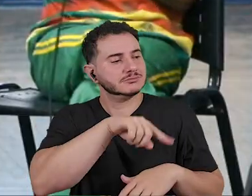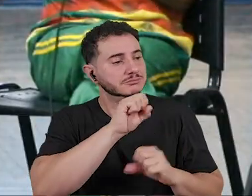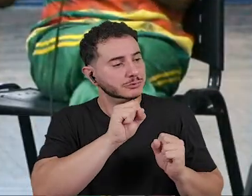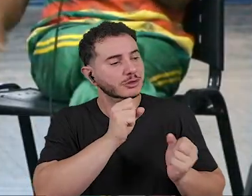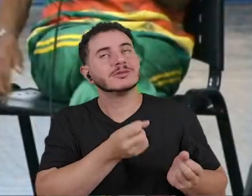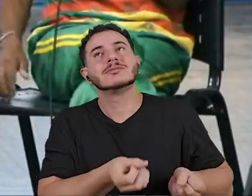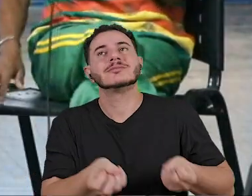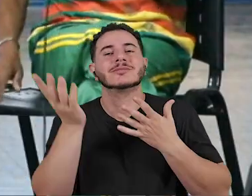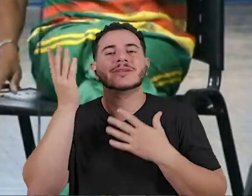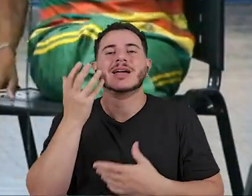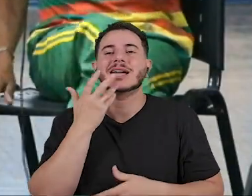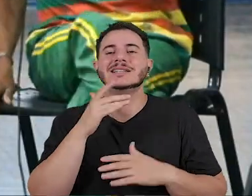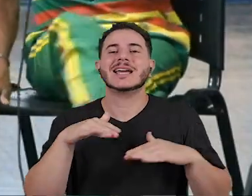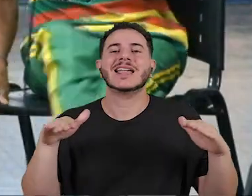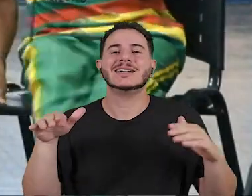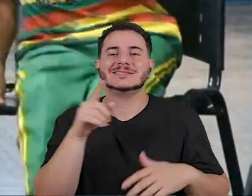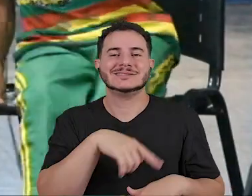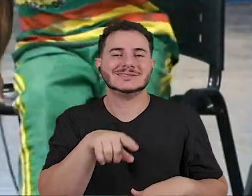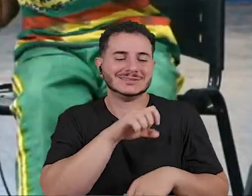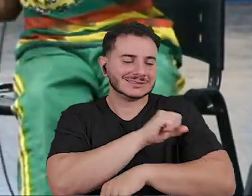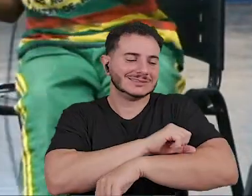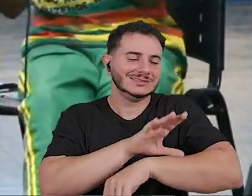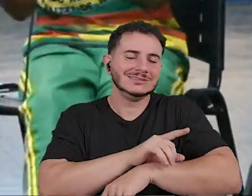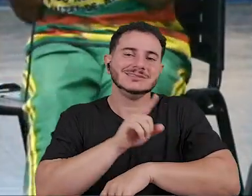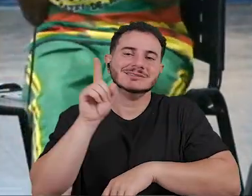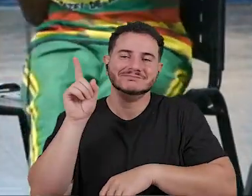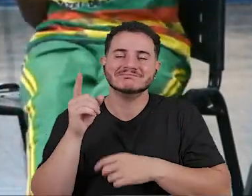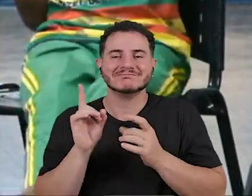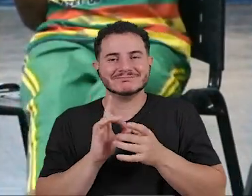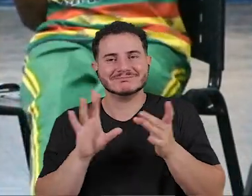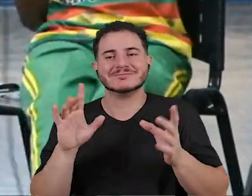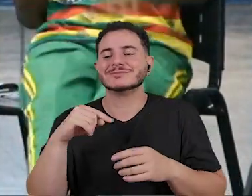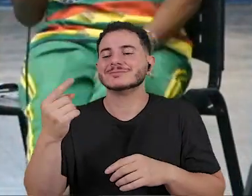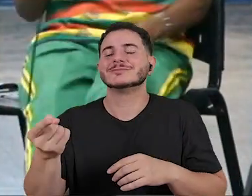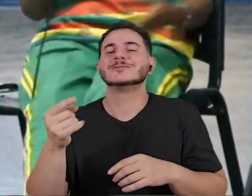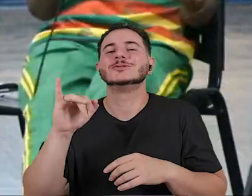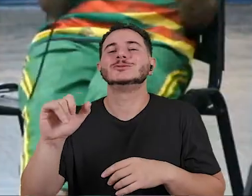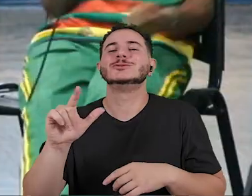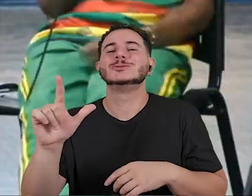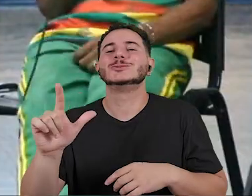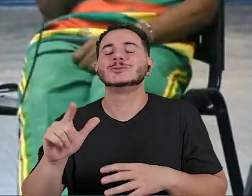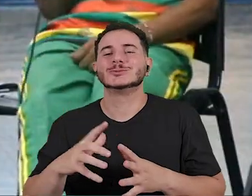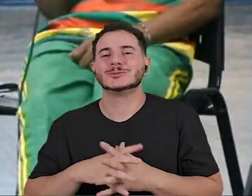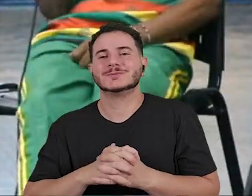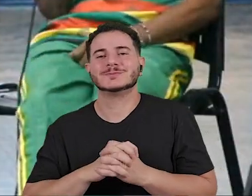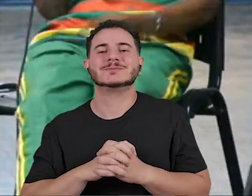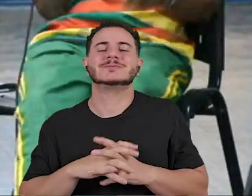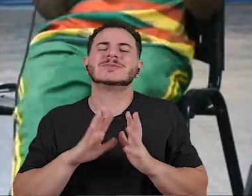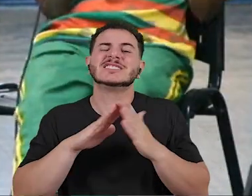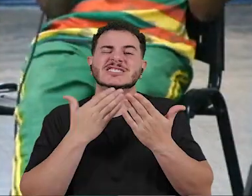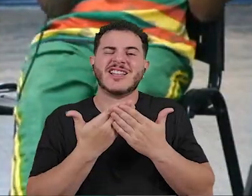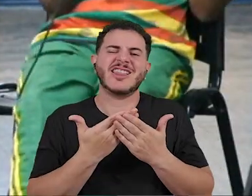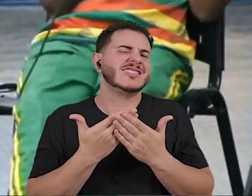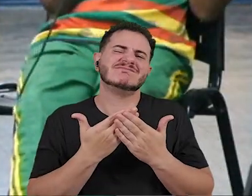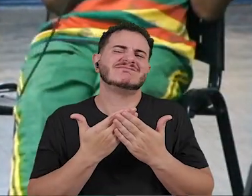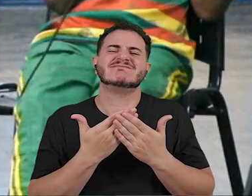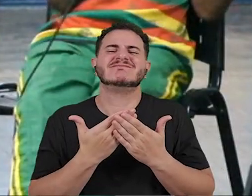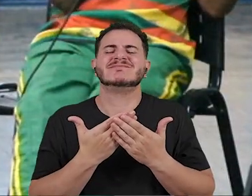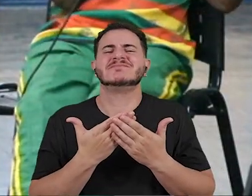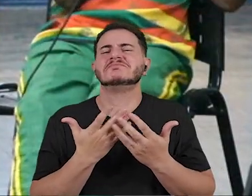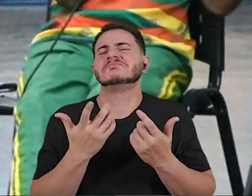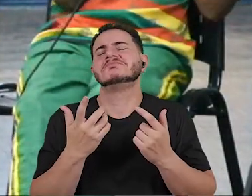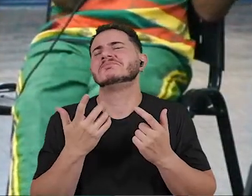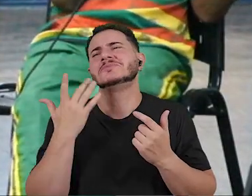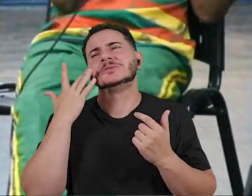julho. Entendeu? Na escola não, que eu não sei porquê, a pessoa, eu quando estava nativa, eu sempre